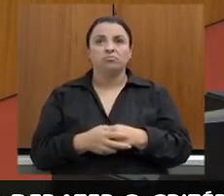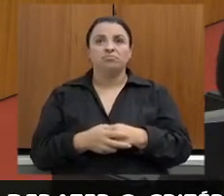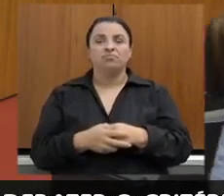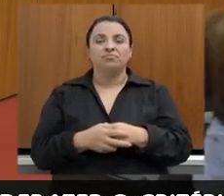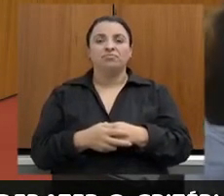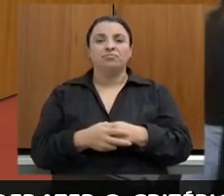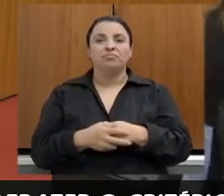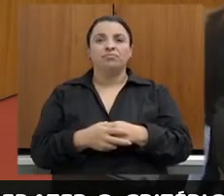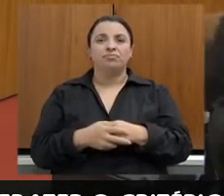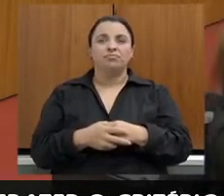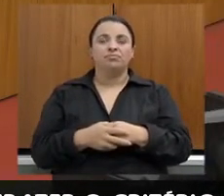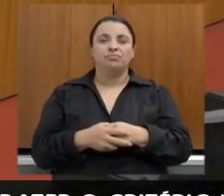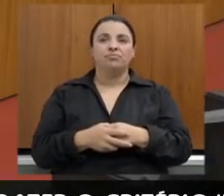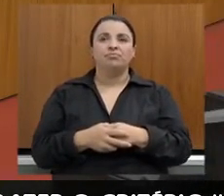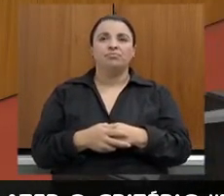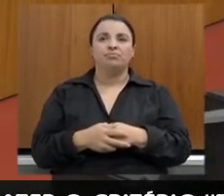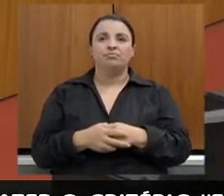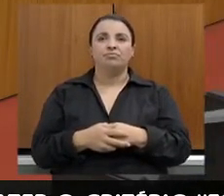Obrigado.